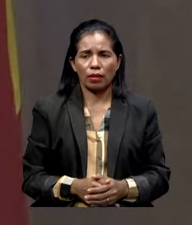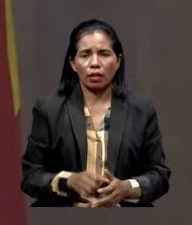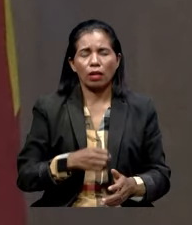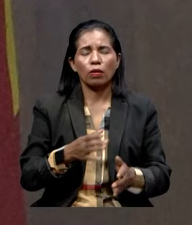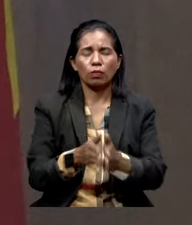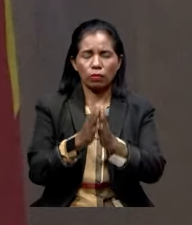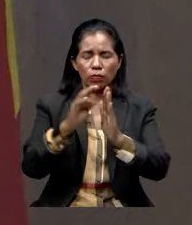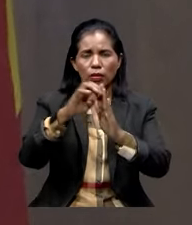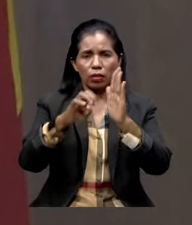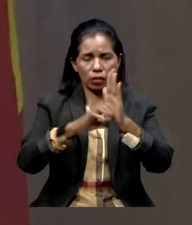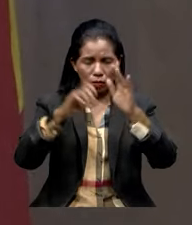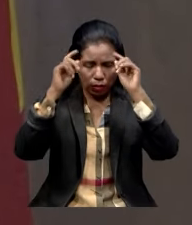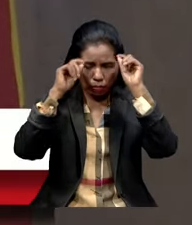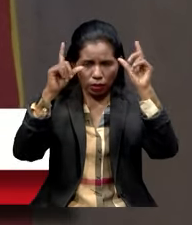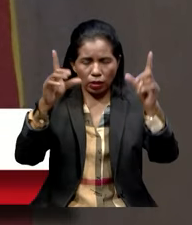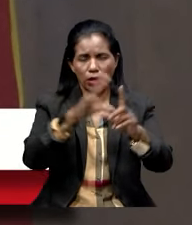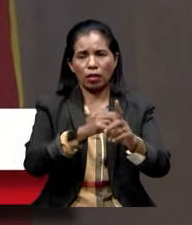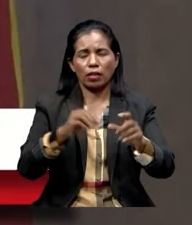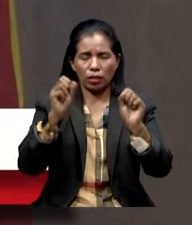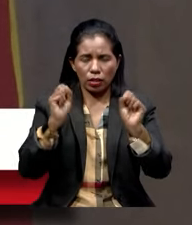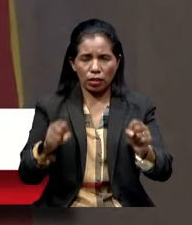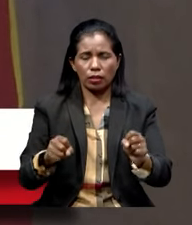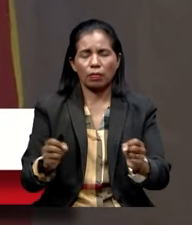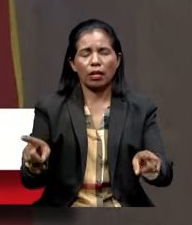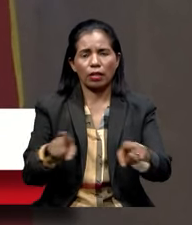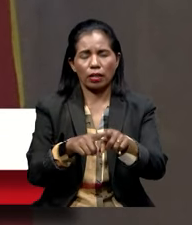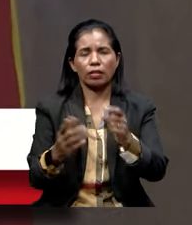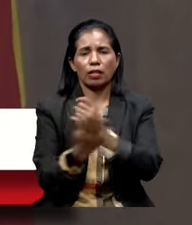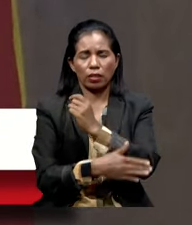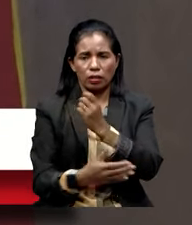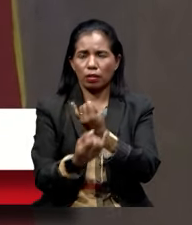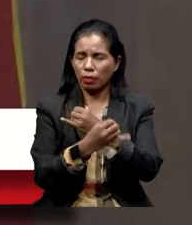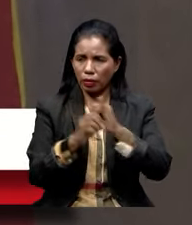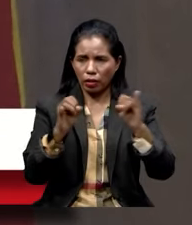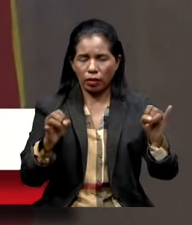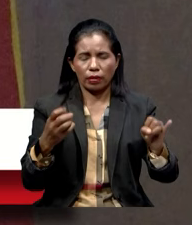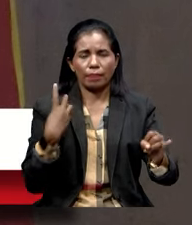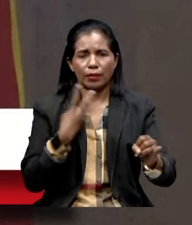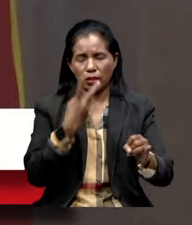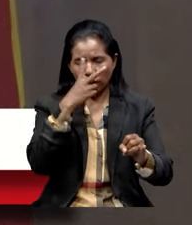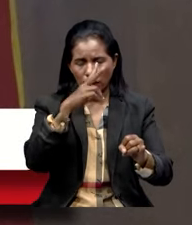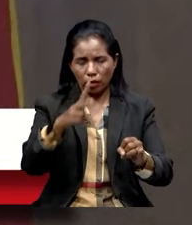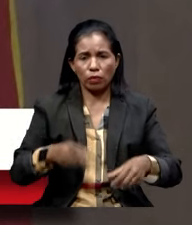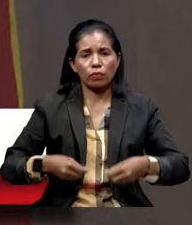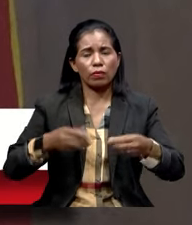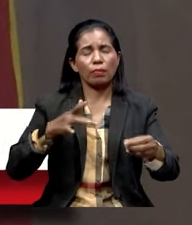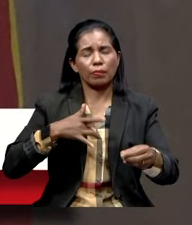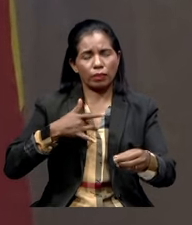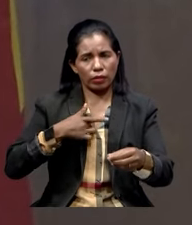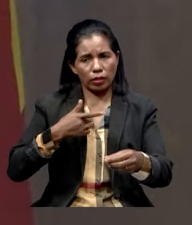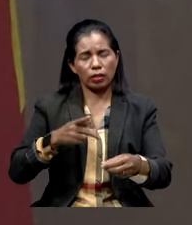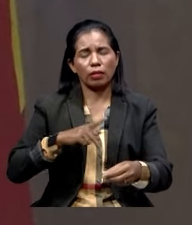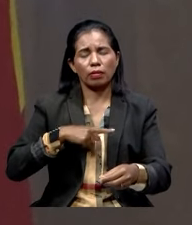que o país se tornou independente, foi sem dúvida um dos maiores privilégios que a minha